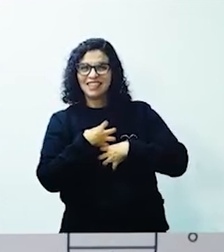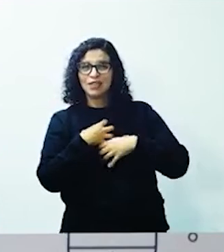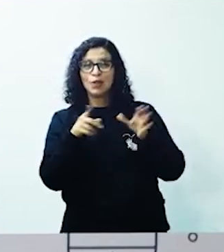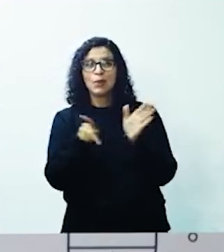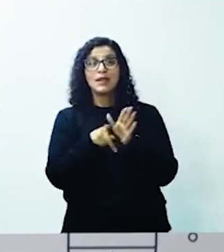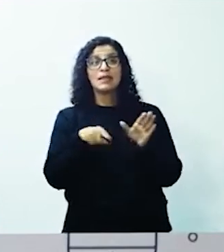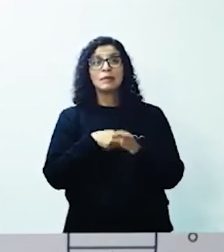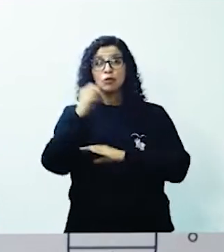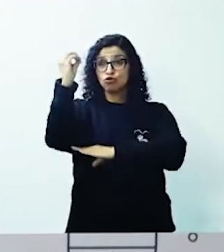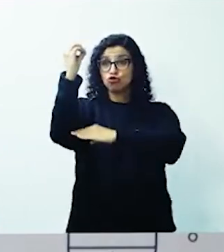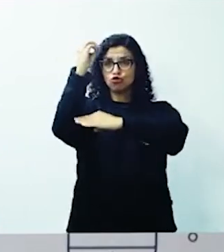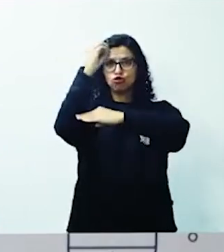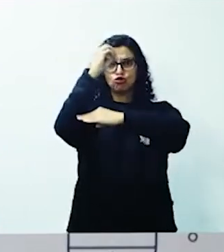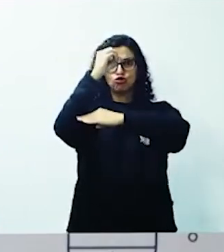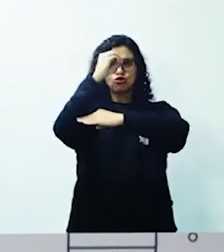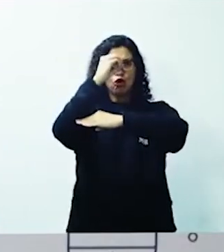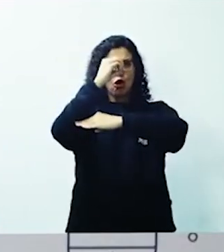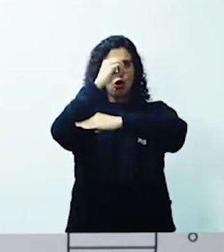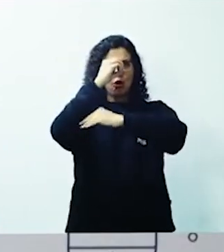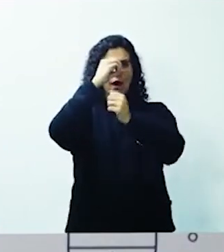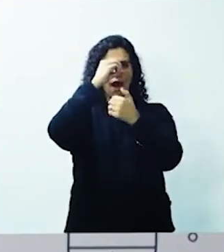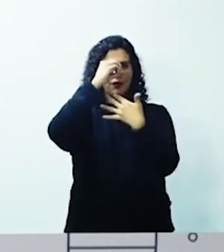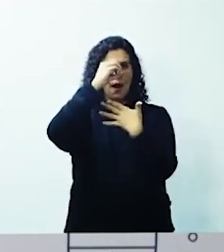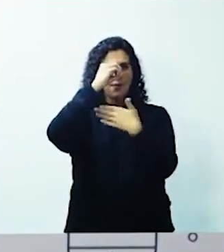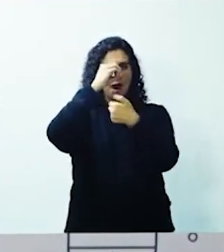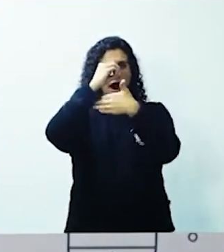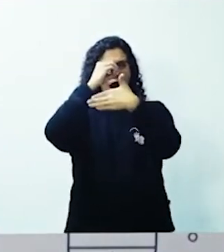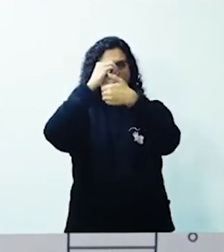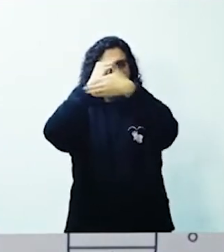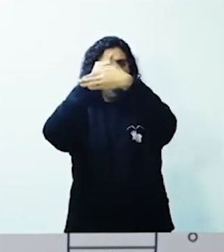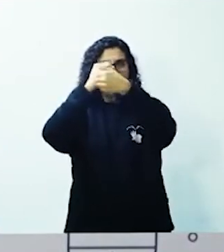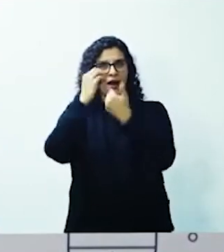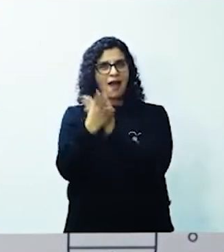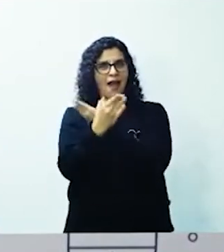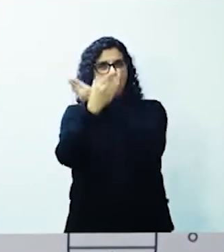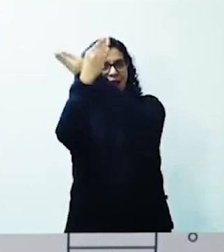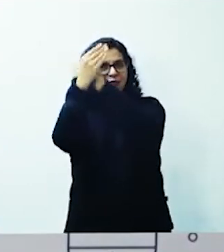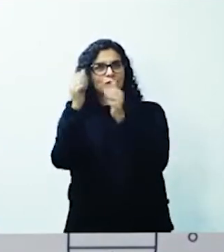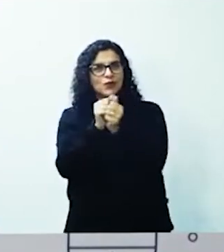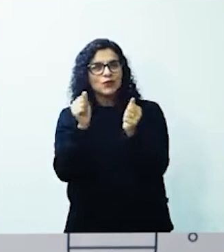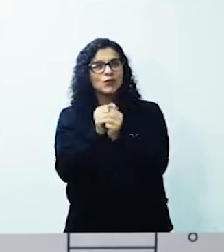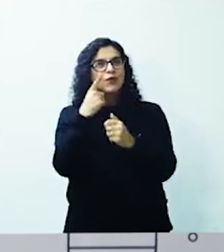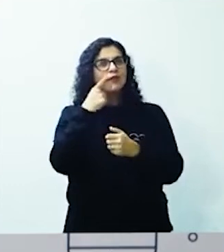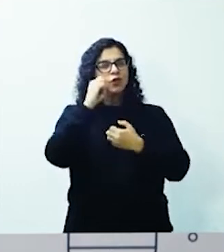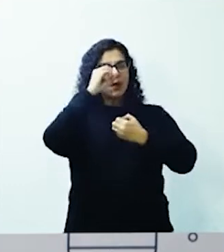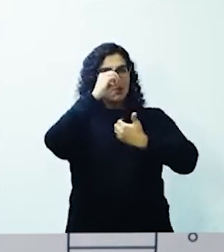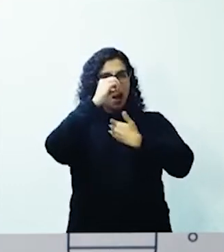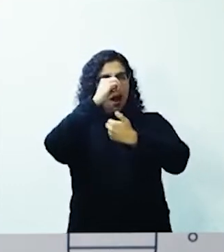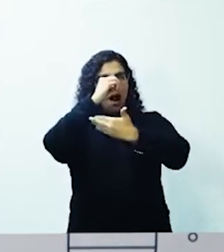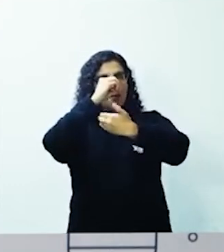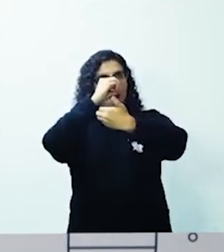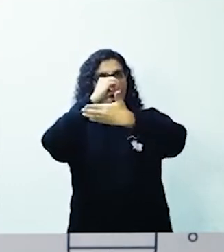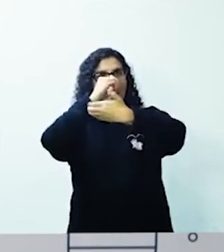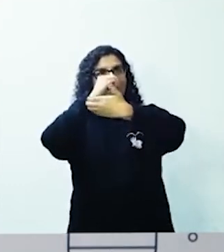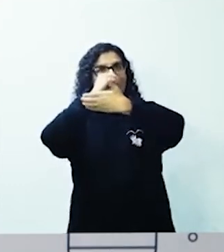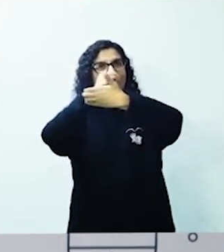uma ave ou passa um avião. Olha como a imagem já fica mais poética. Ah, então,